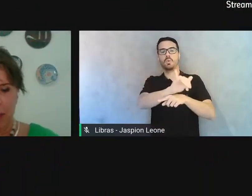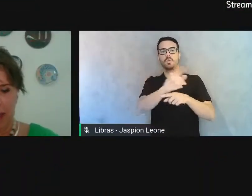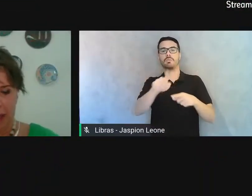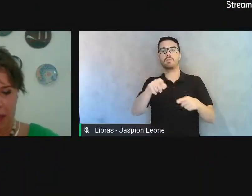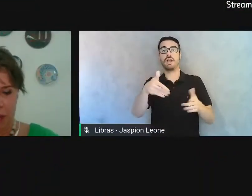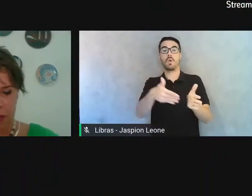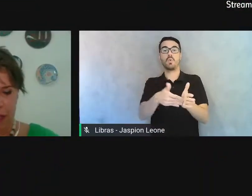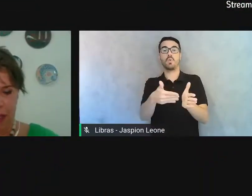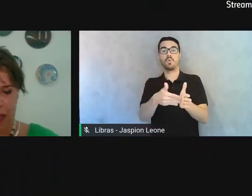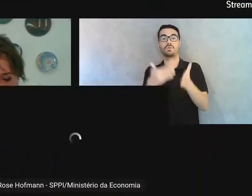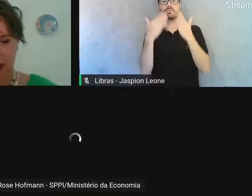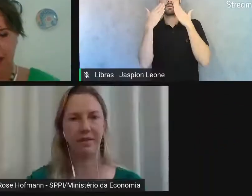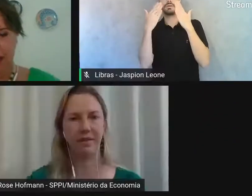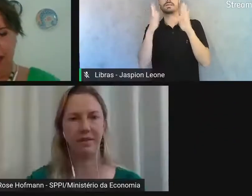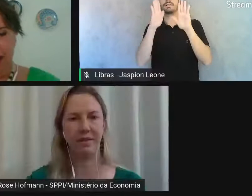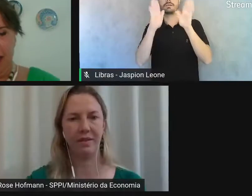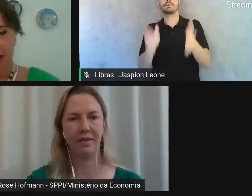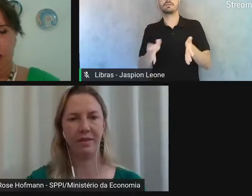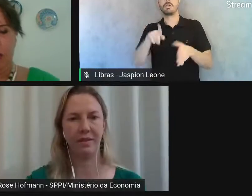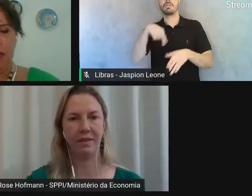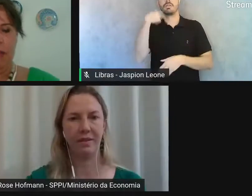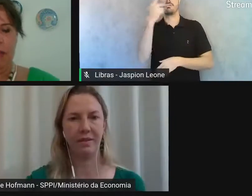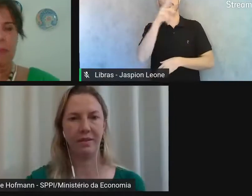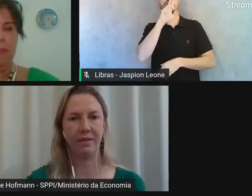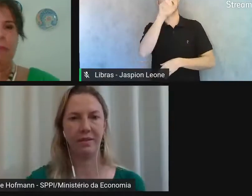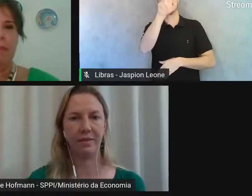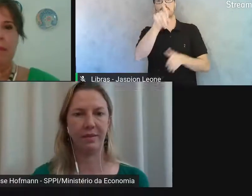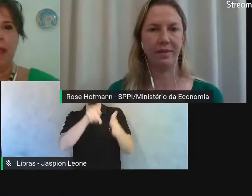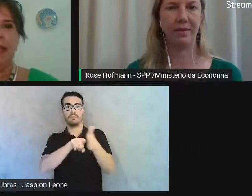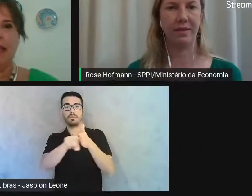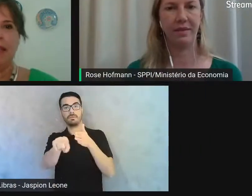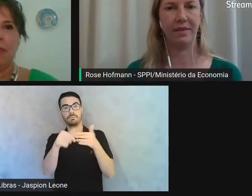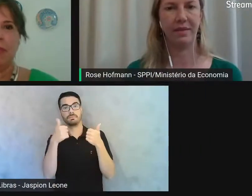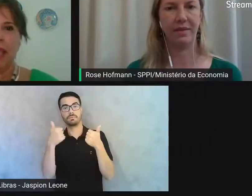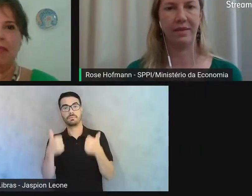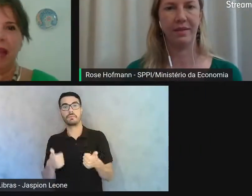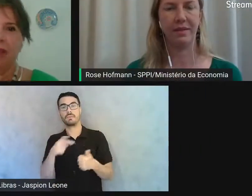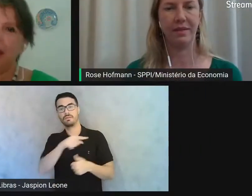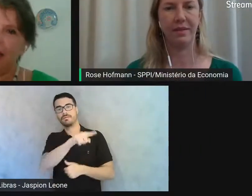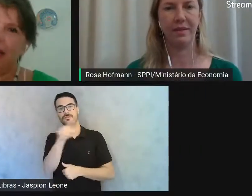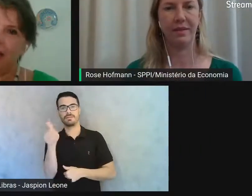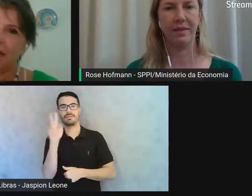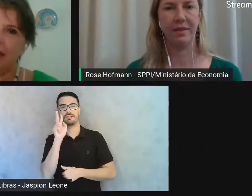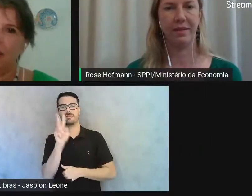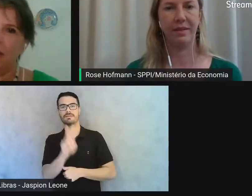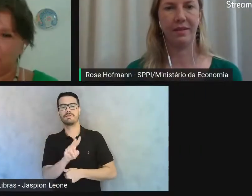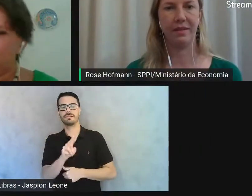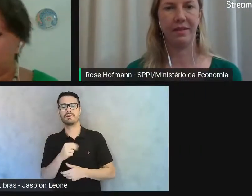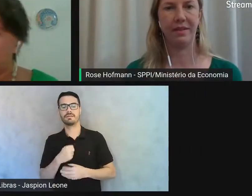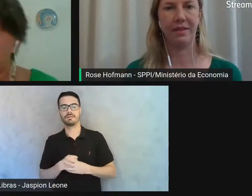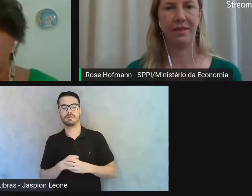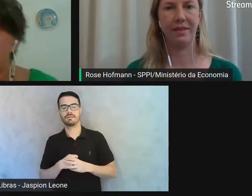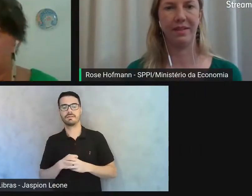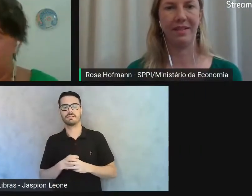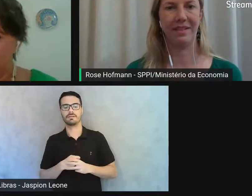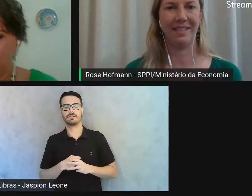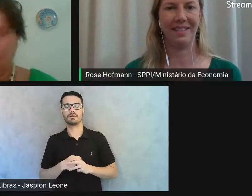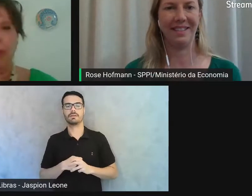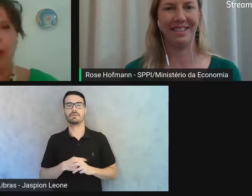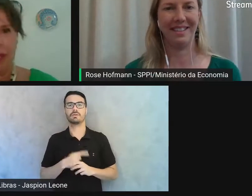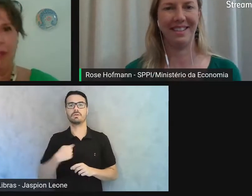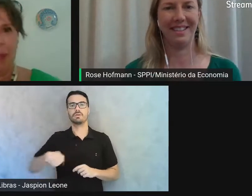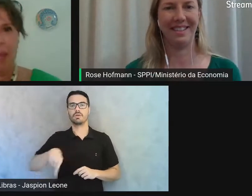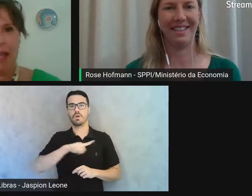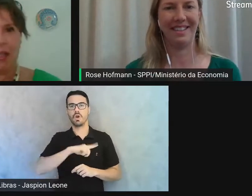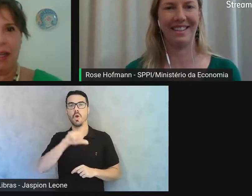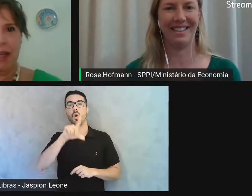última apresentadora, que é a Rose. Né? Vocês observaram que a nossa opção foi por